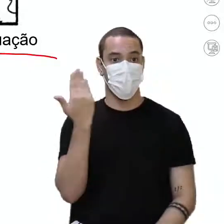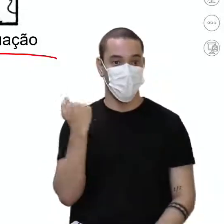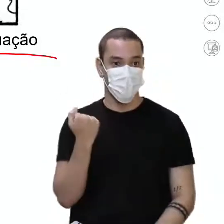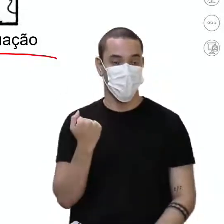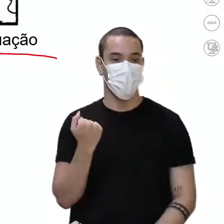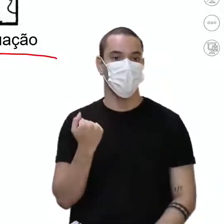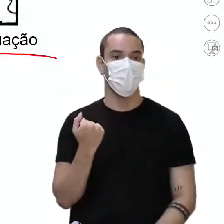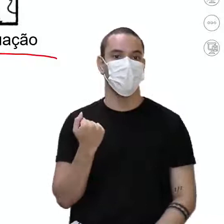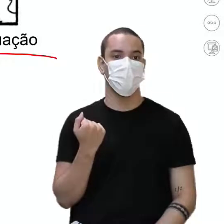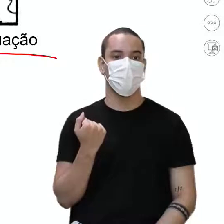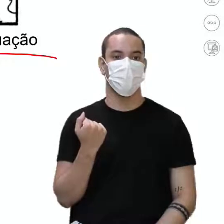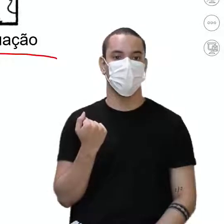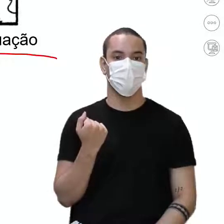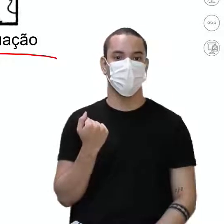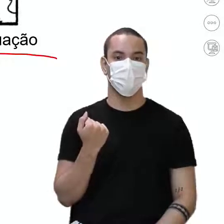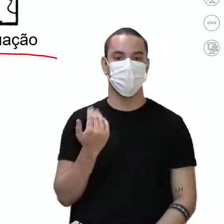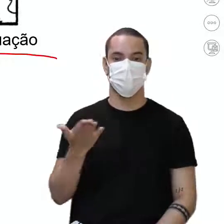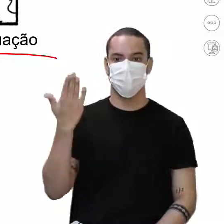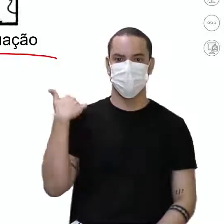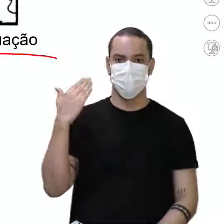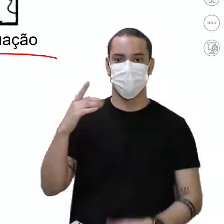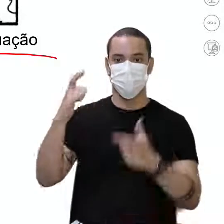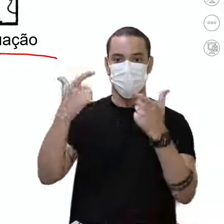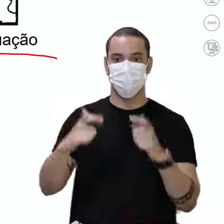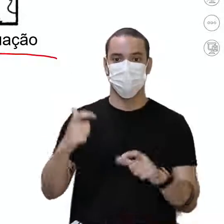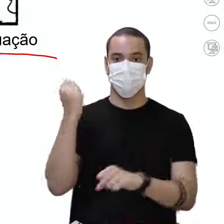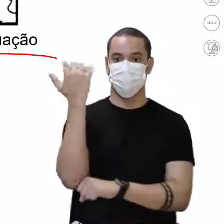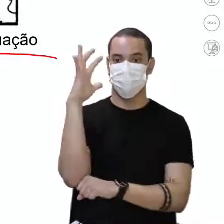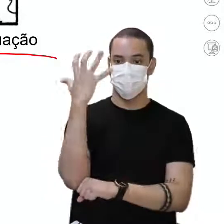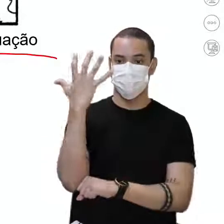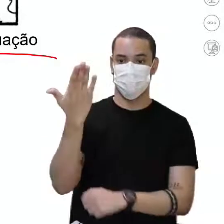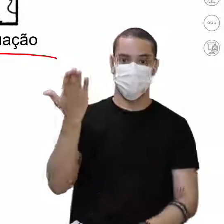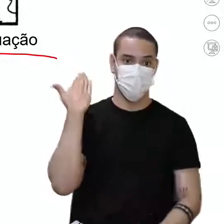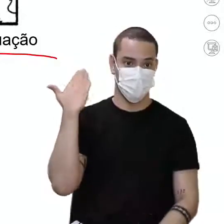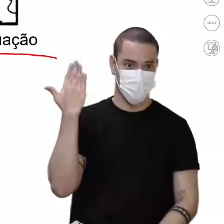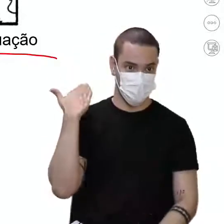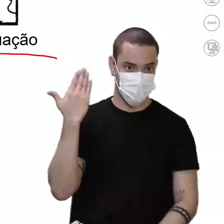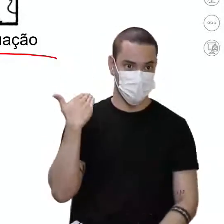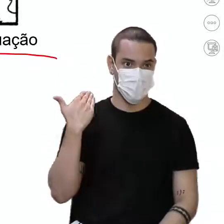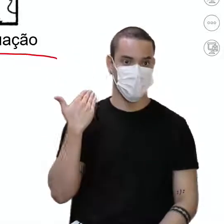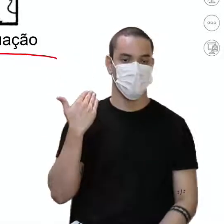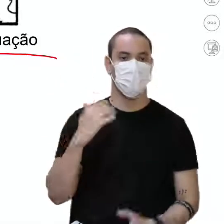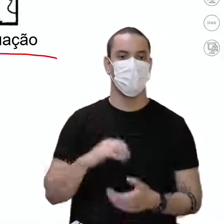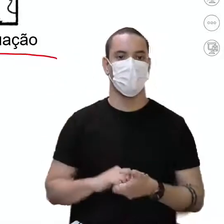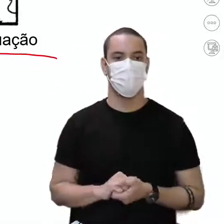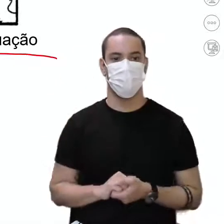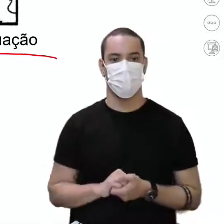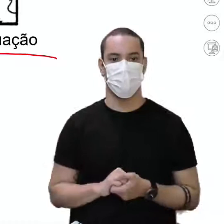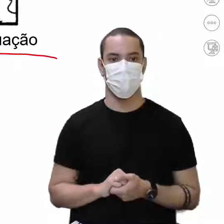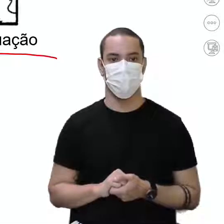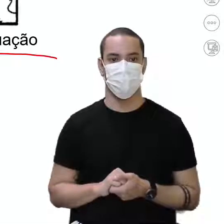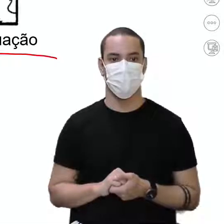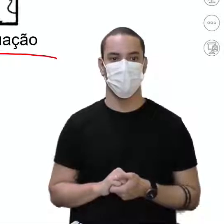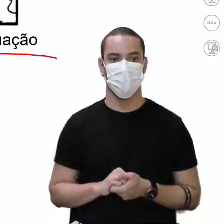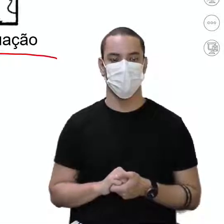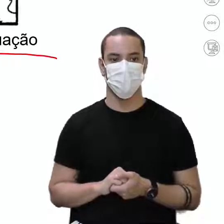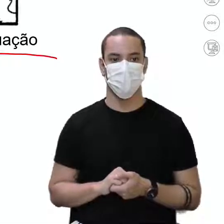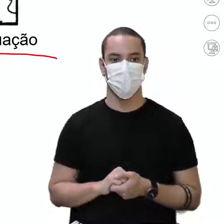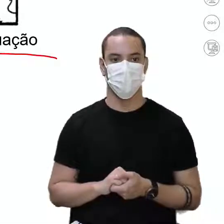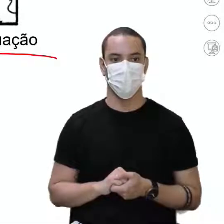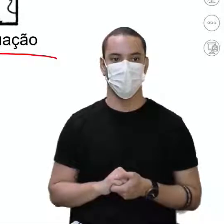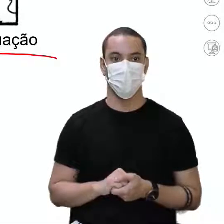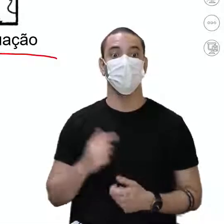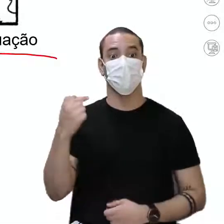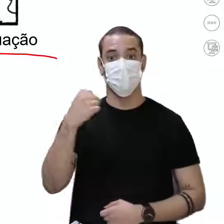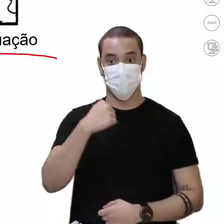o tronco antigo. And I will give you a kiss for every star we see. E